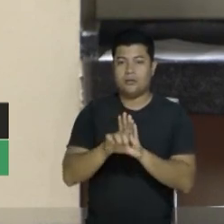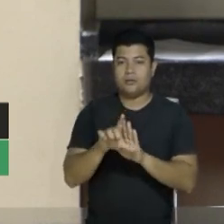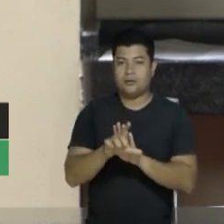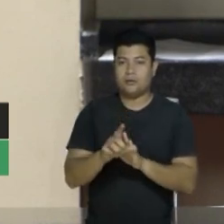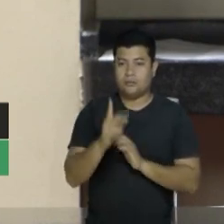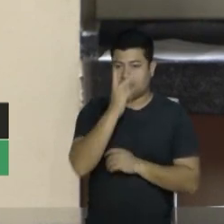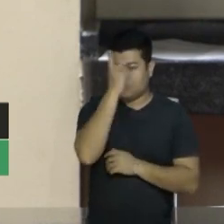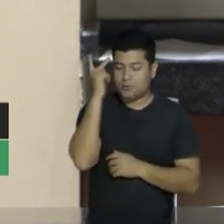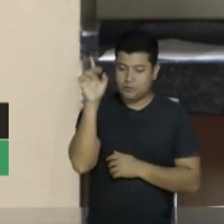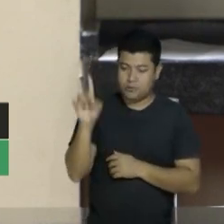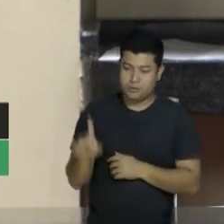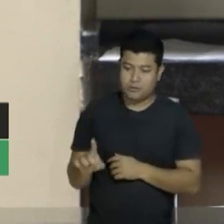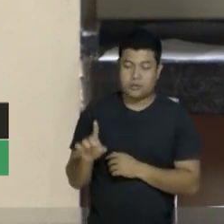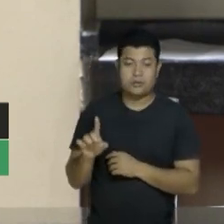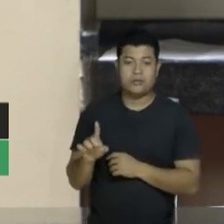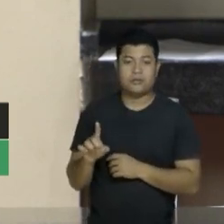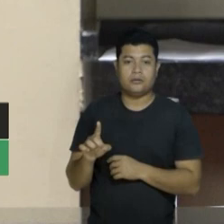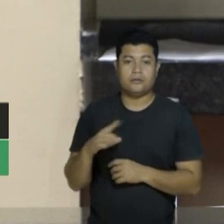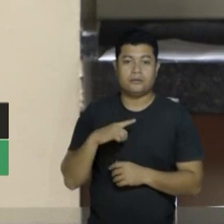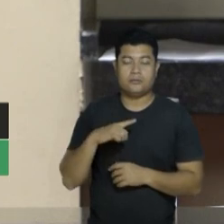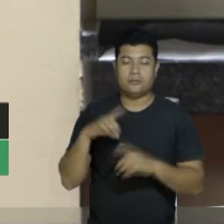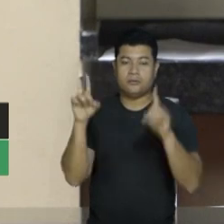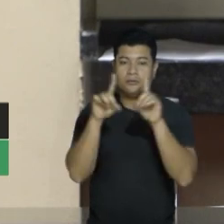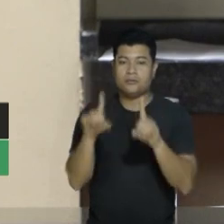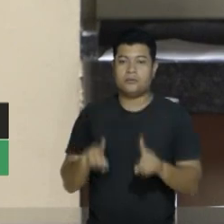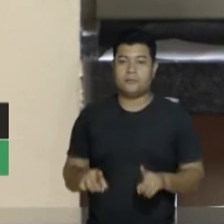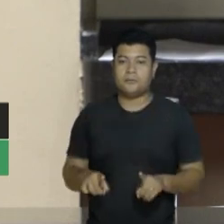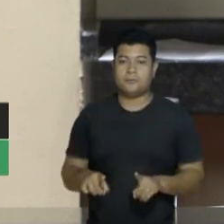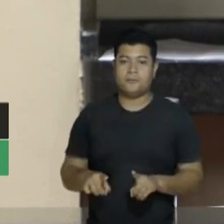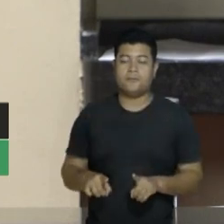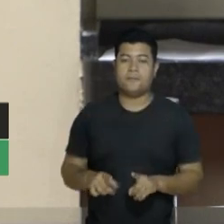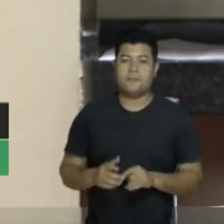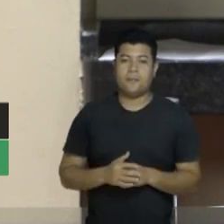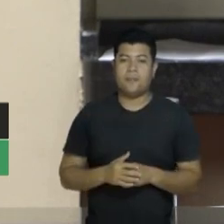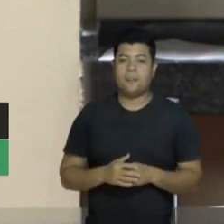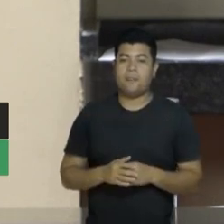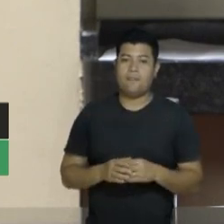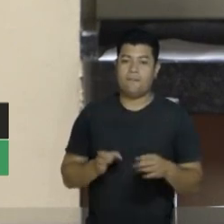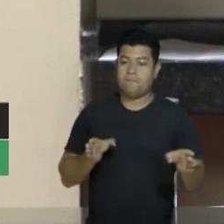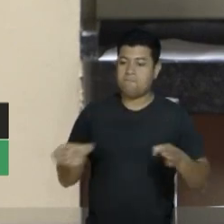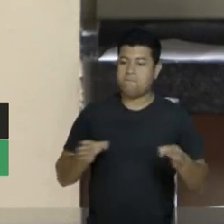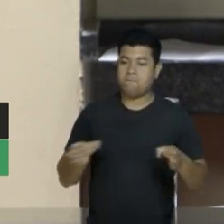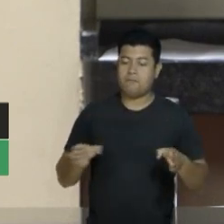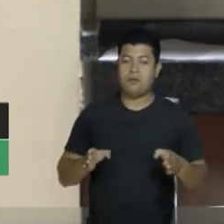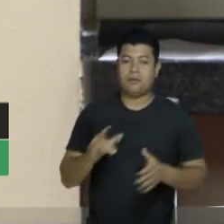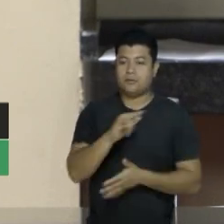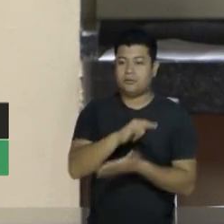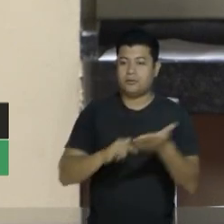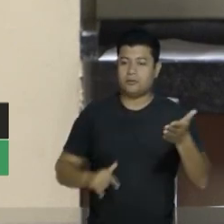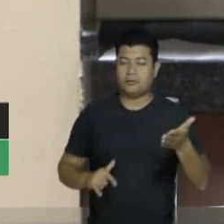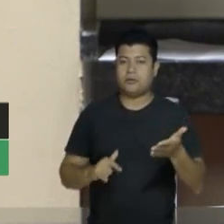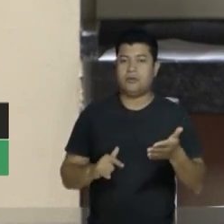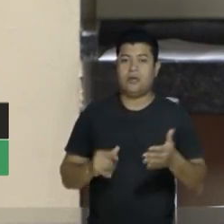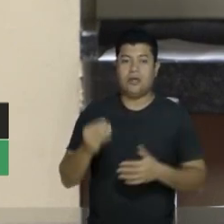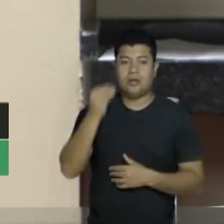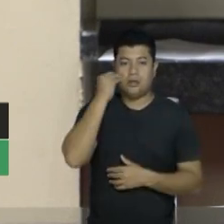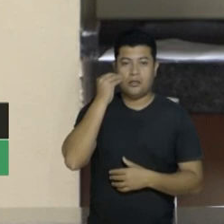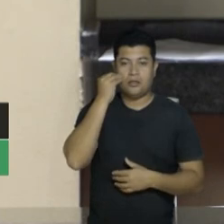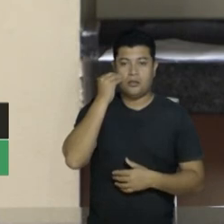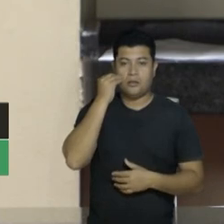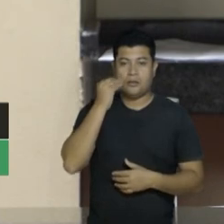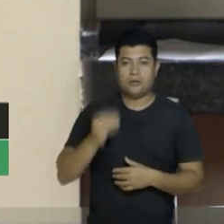com deficiência para dispor sobre o prazo de validade do laudo de teste